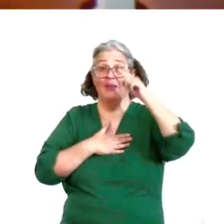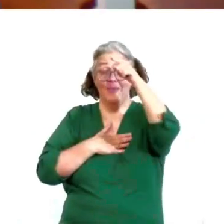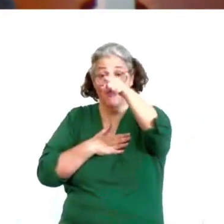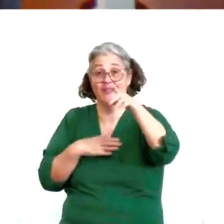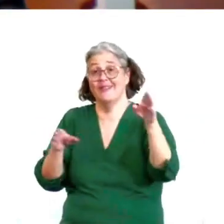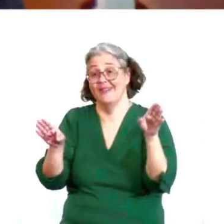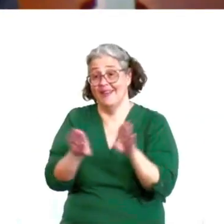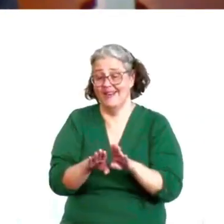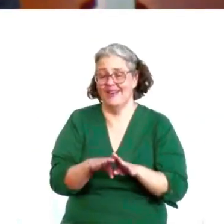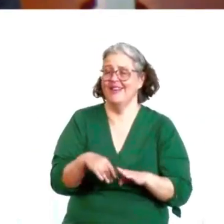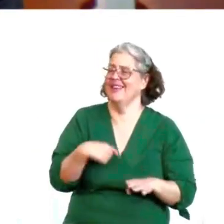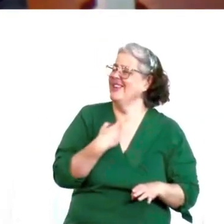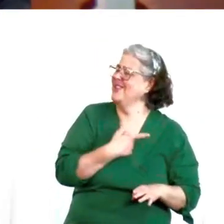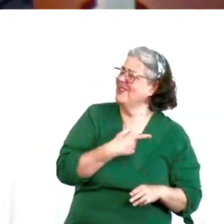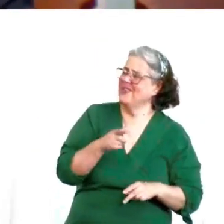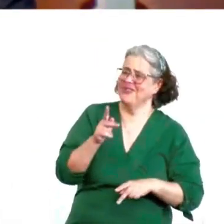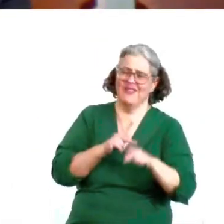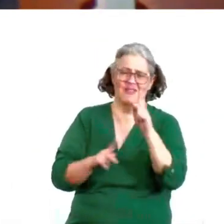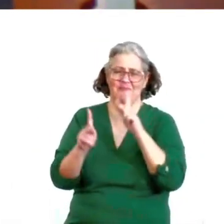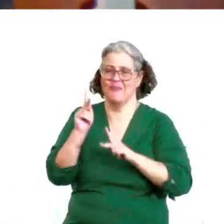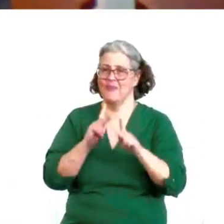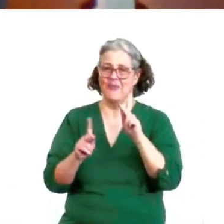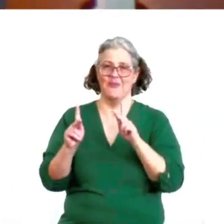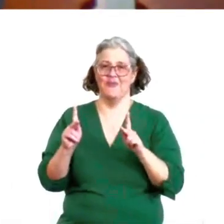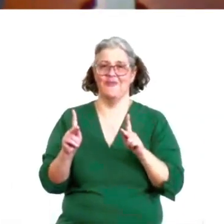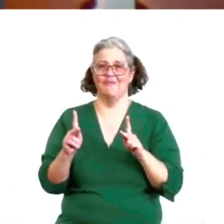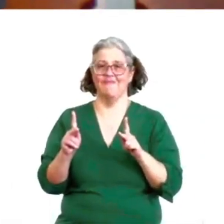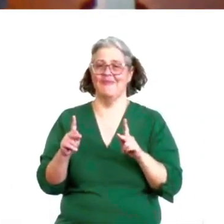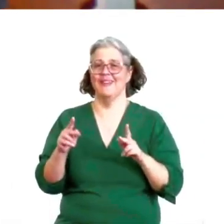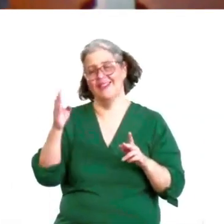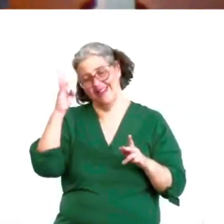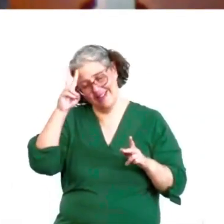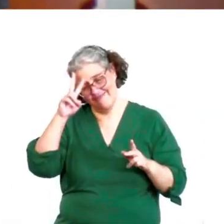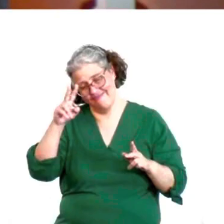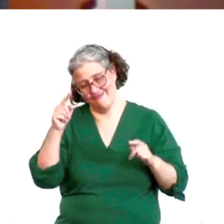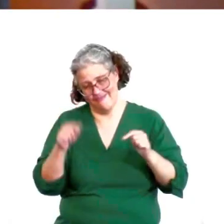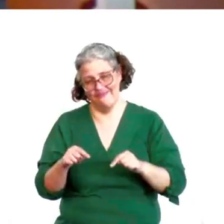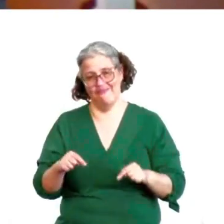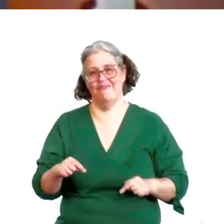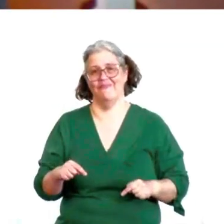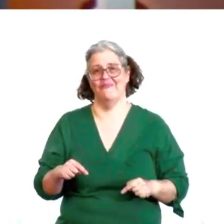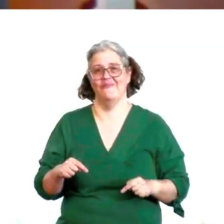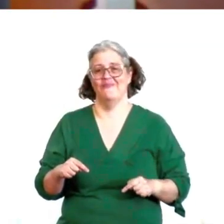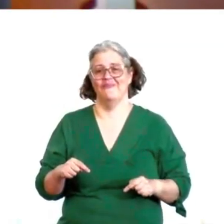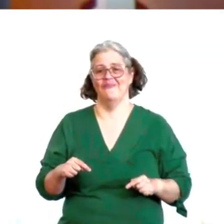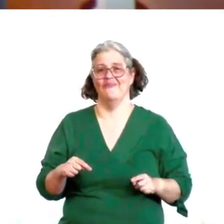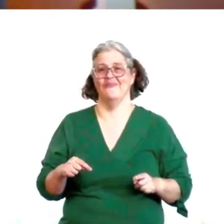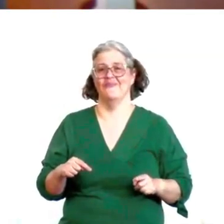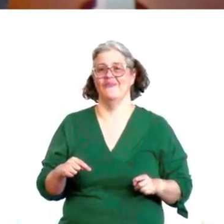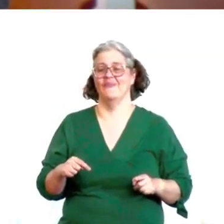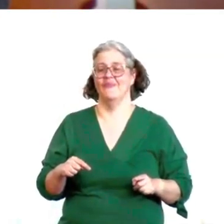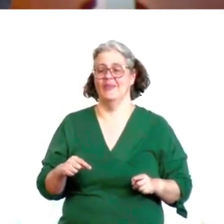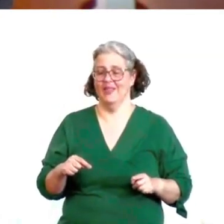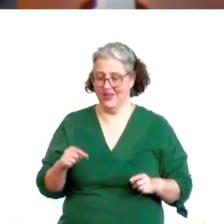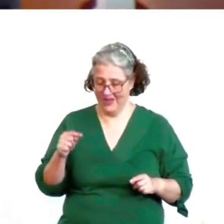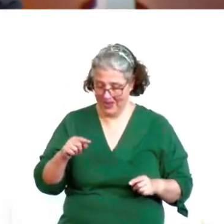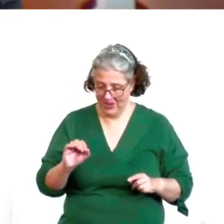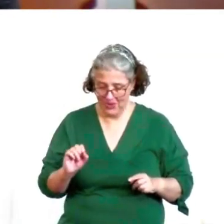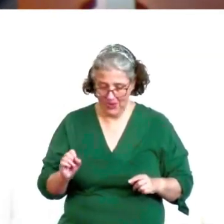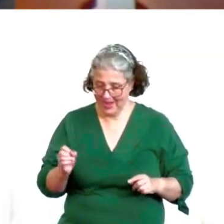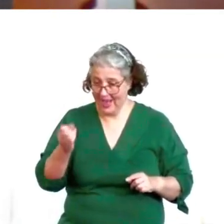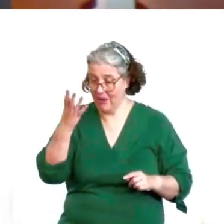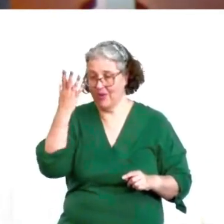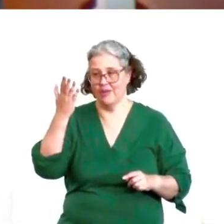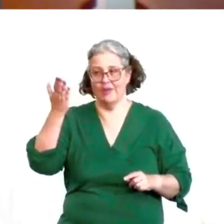somos, nós trazemos à nossa memória não apenas aquilo que aconteceu na